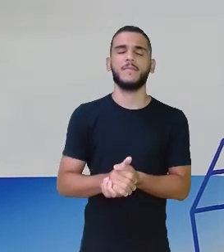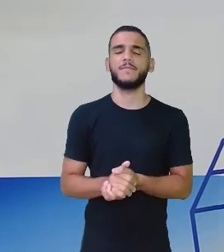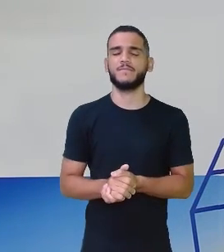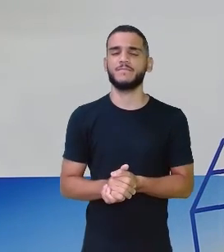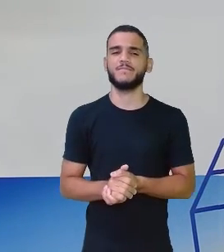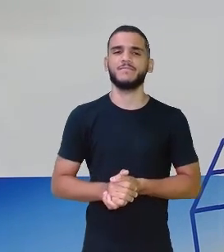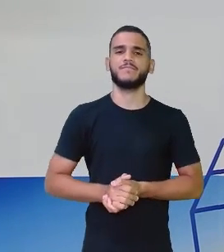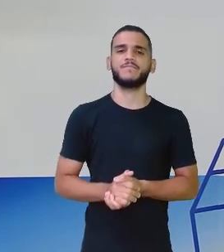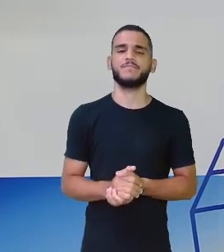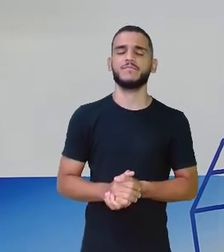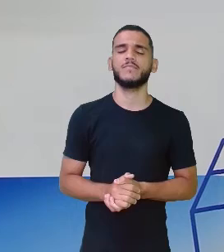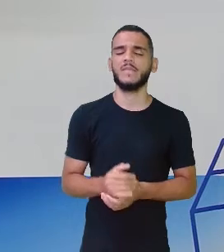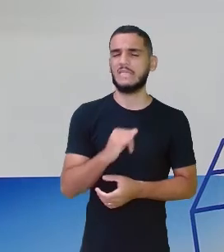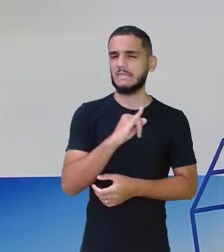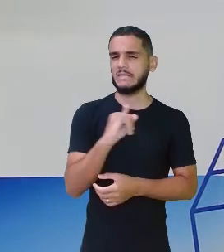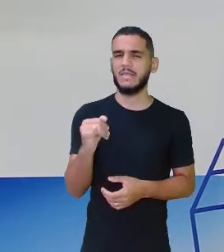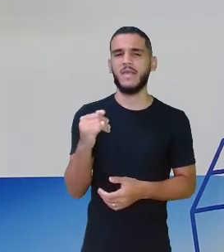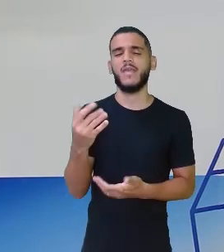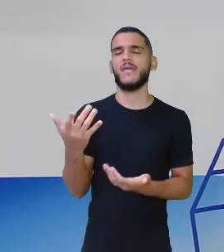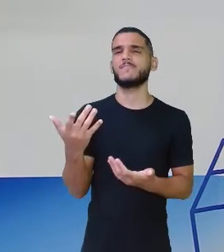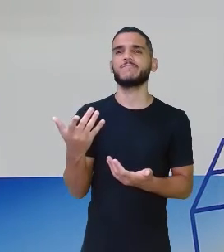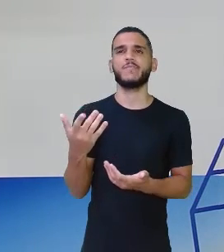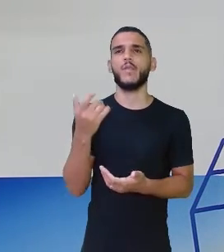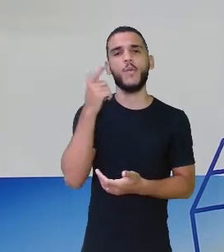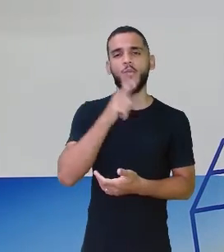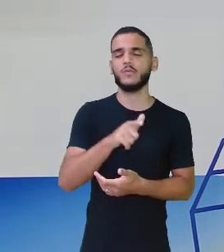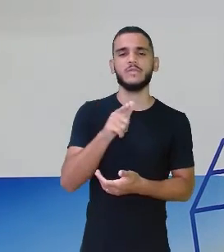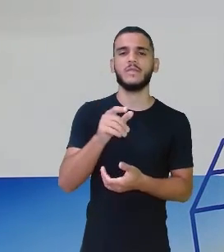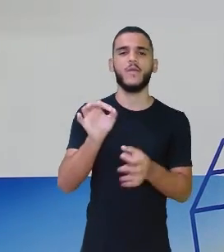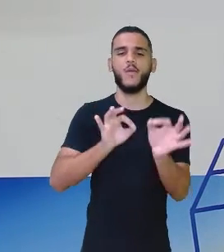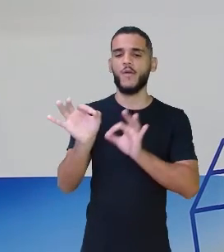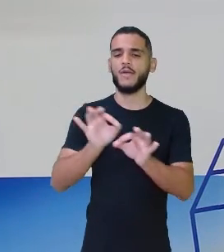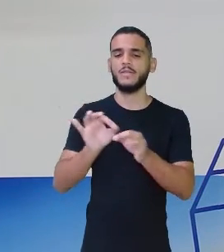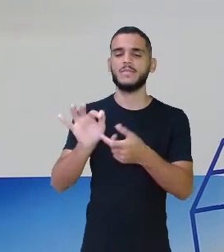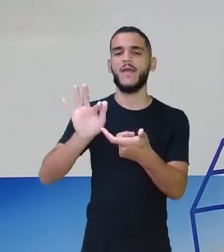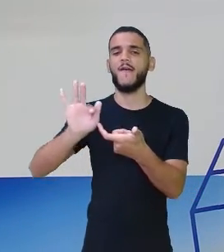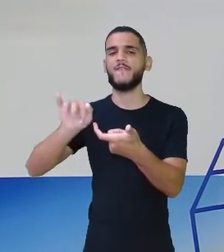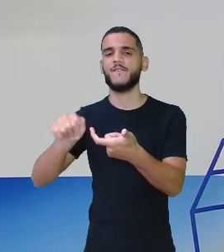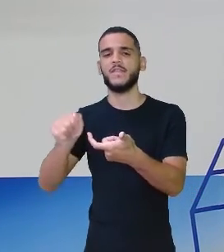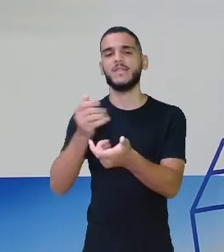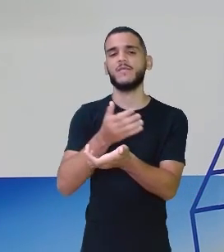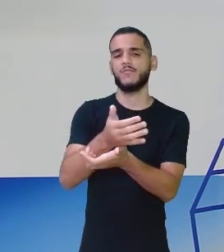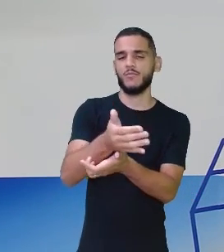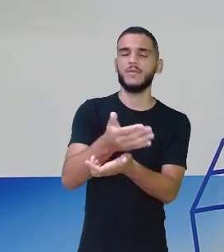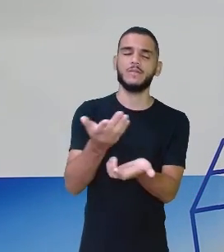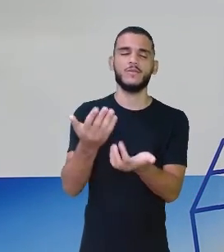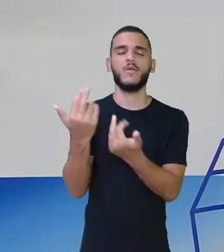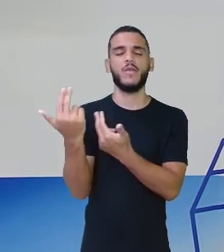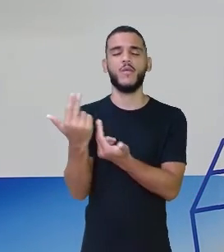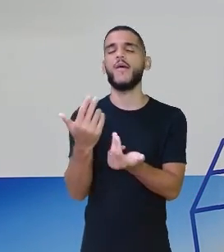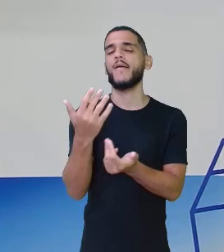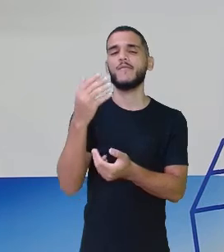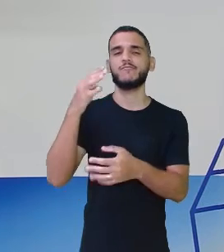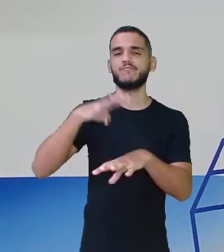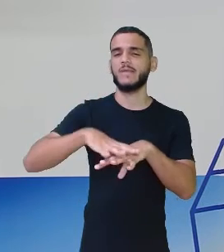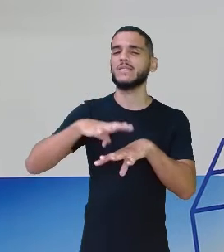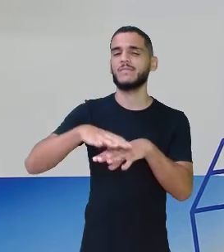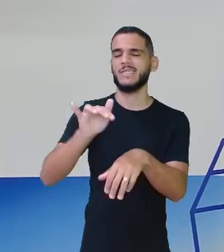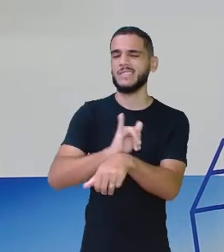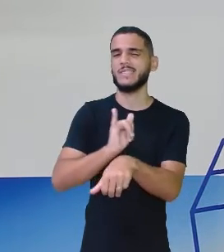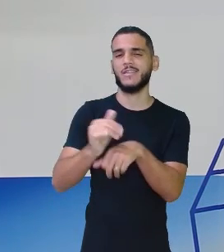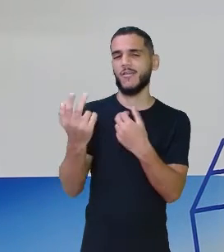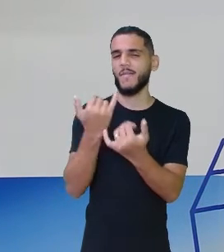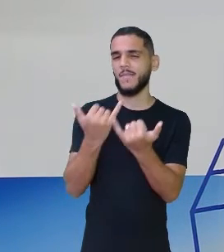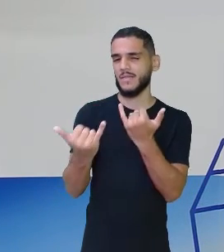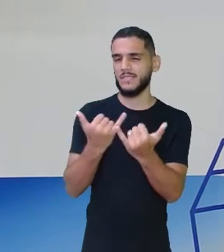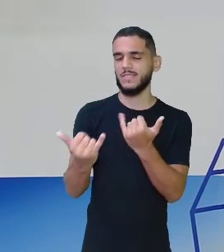você faz. Se não, você conta de trás para frente, como a gente faz conta de matemática. Tranquilo?